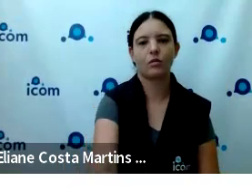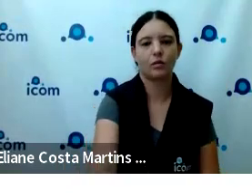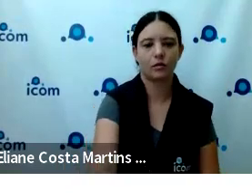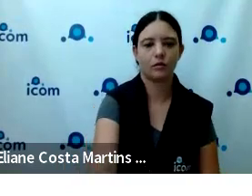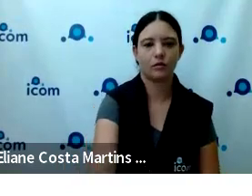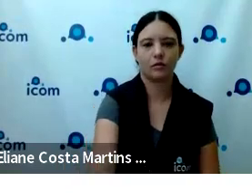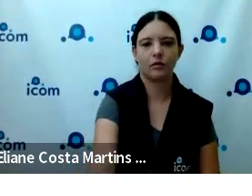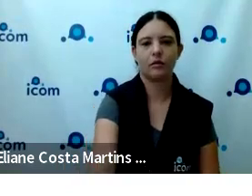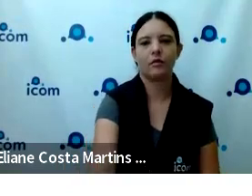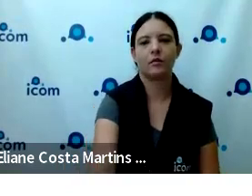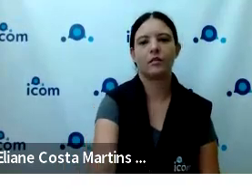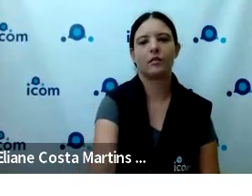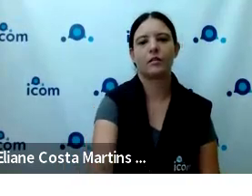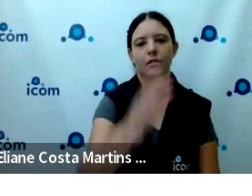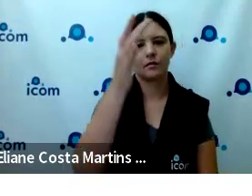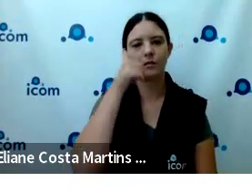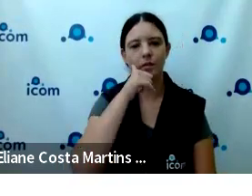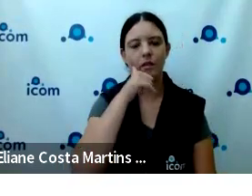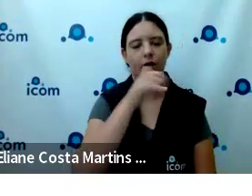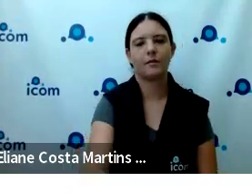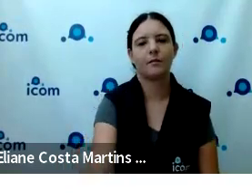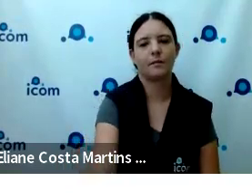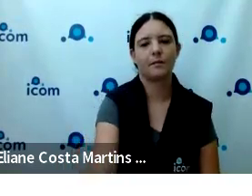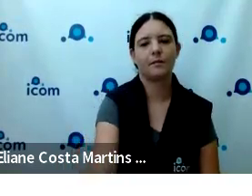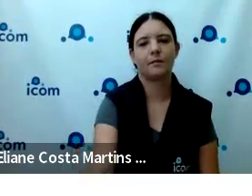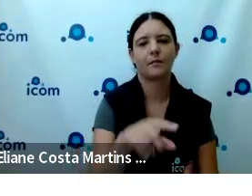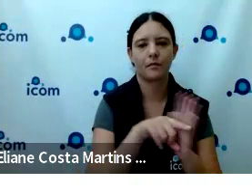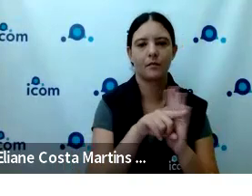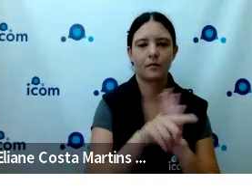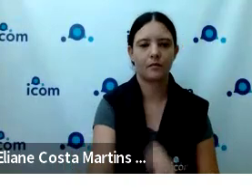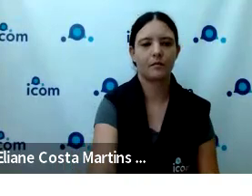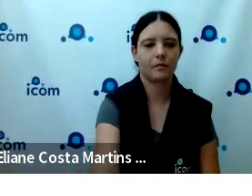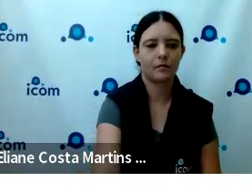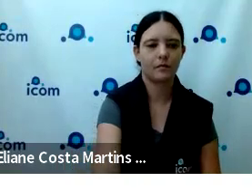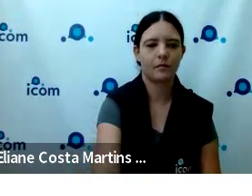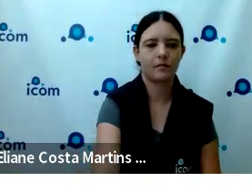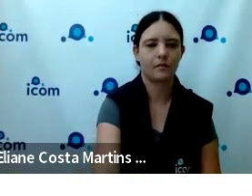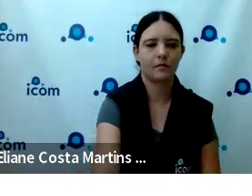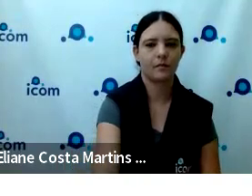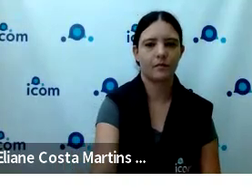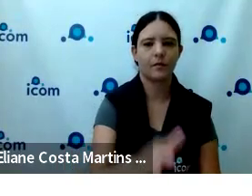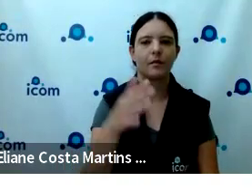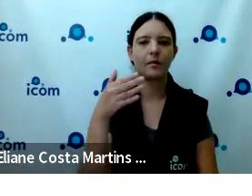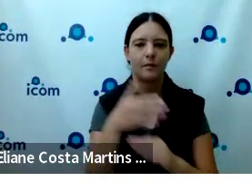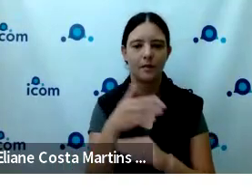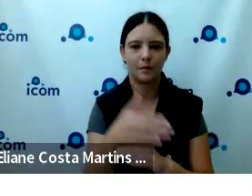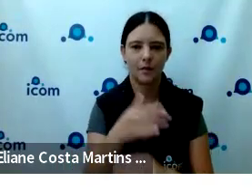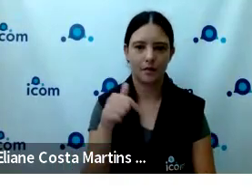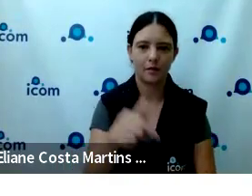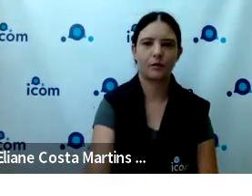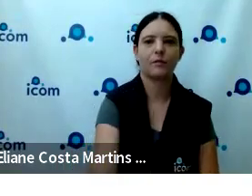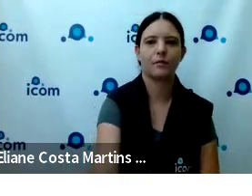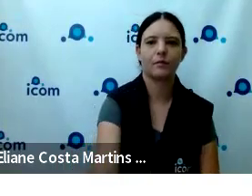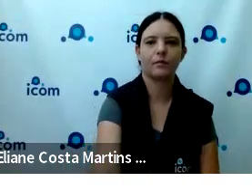colegas pesquisadores da ABES para participar neste webinar. É uma honra para